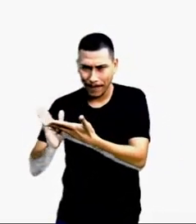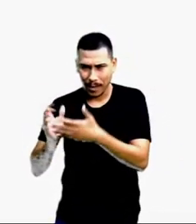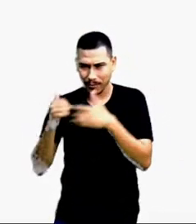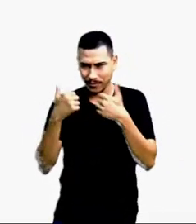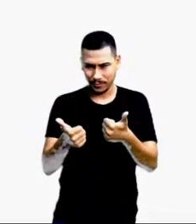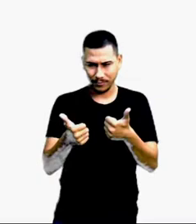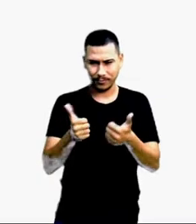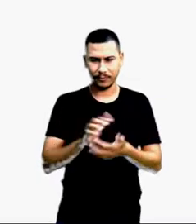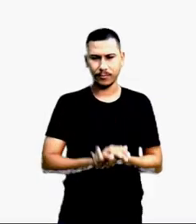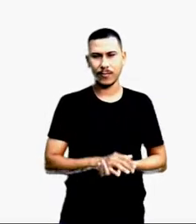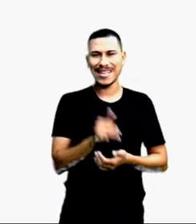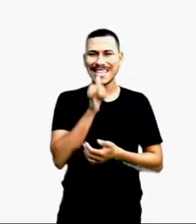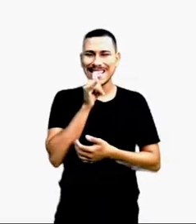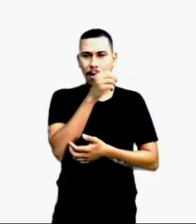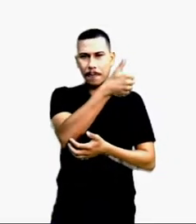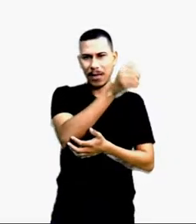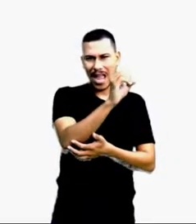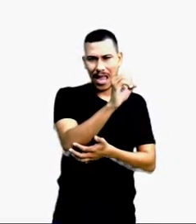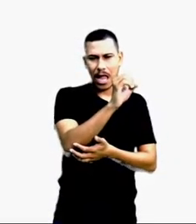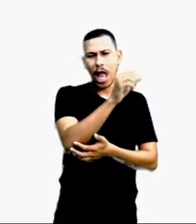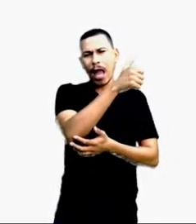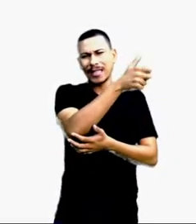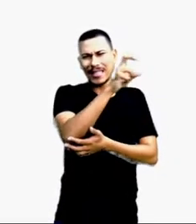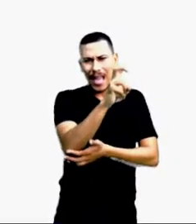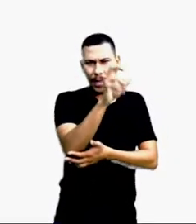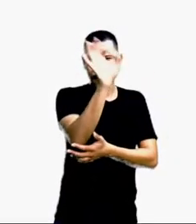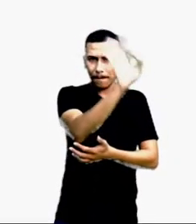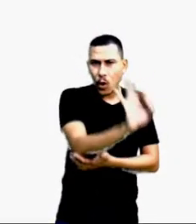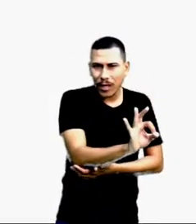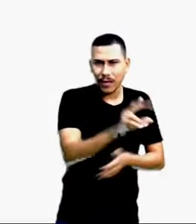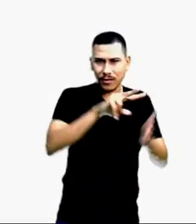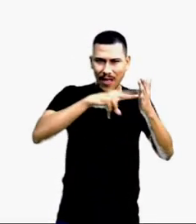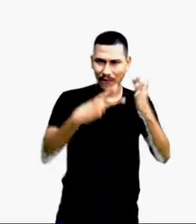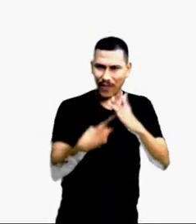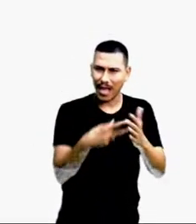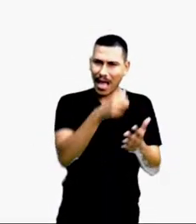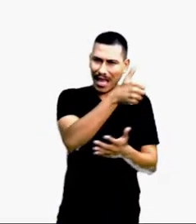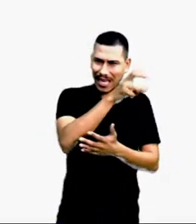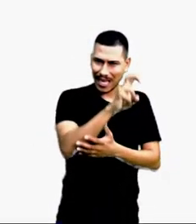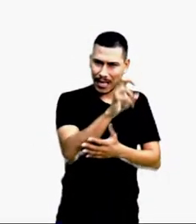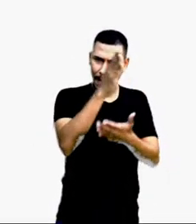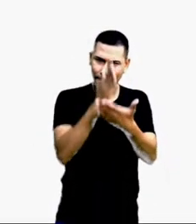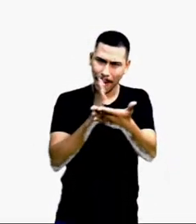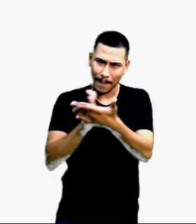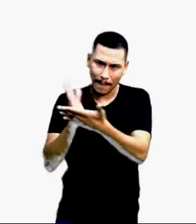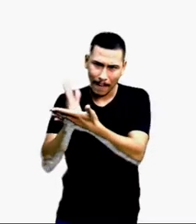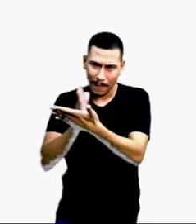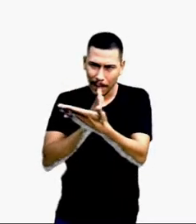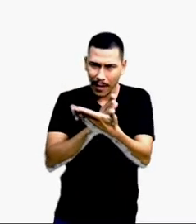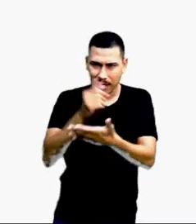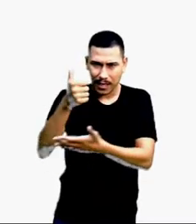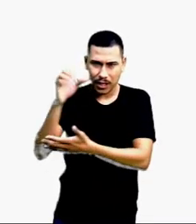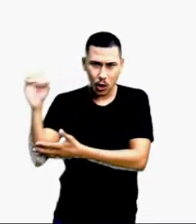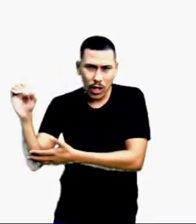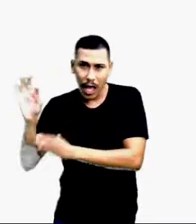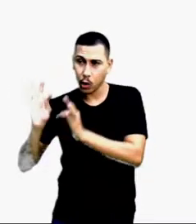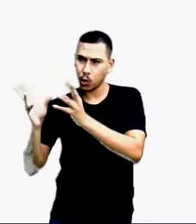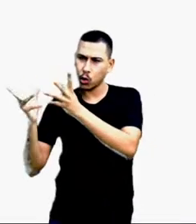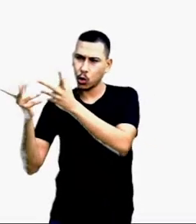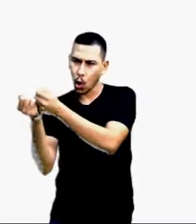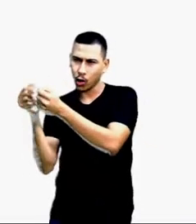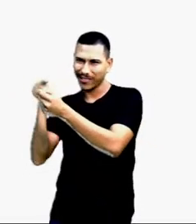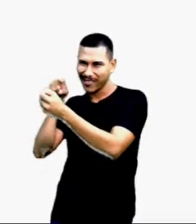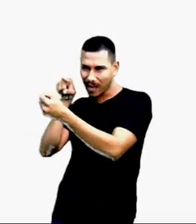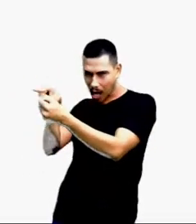exemplo aqui quinze por cento significa 15 partes de ser o todo que Ao